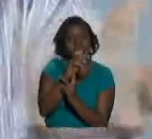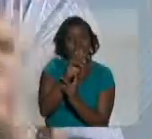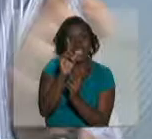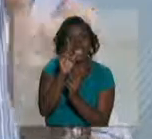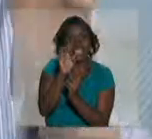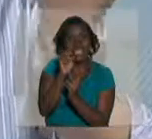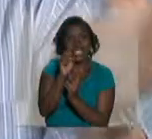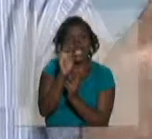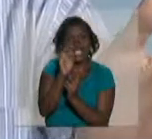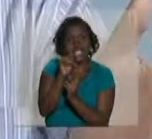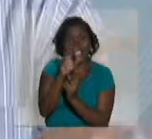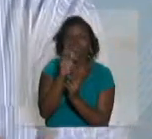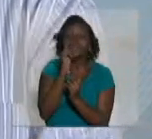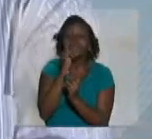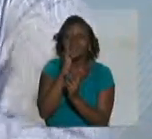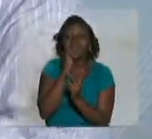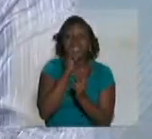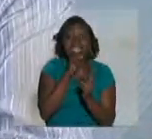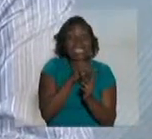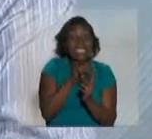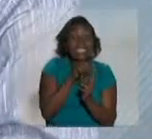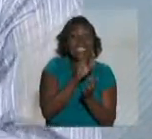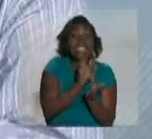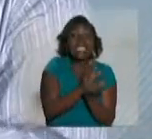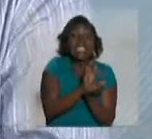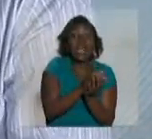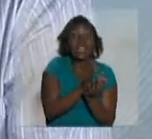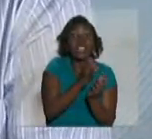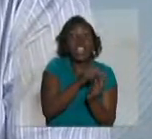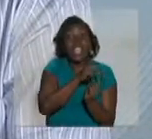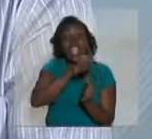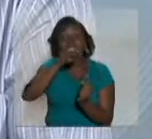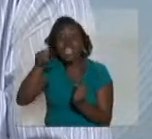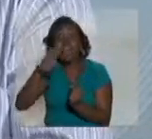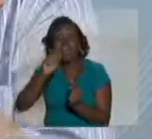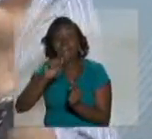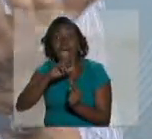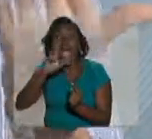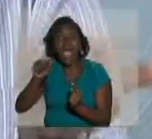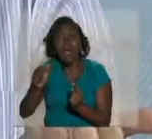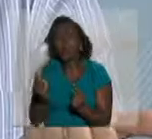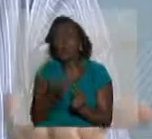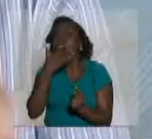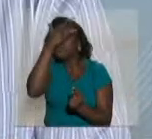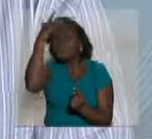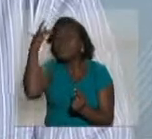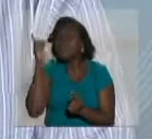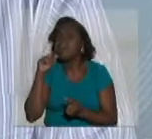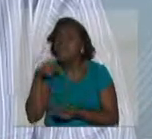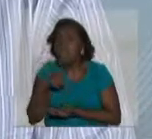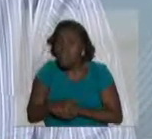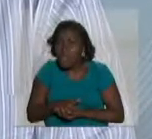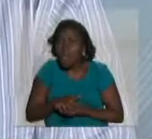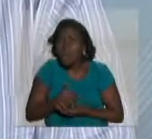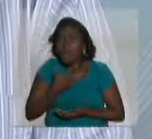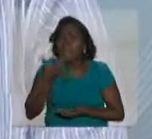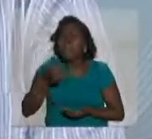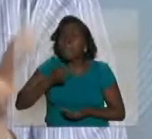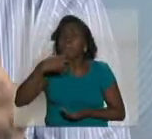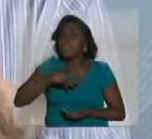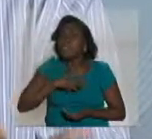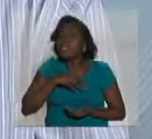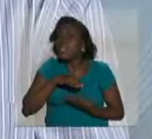vamos exemplificar aqui, Santa Cruz, quer ir para a Barra da Tijuca, quantas pessoas são? Qual é a melhor maneira de levá-los?